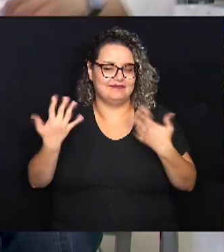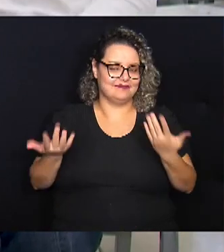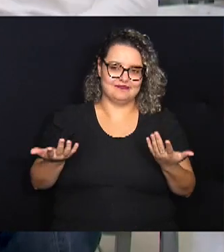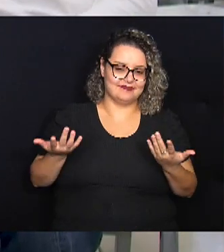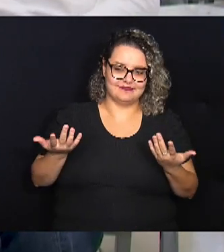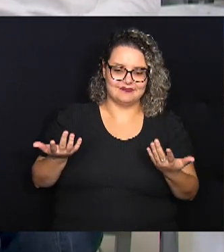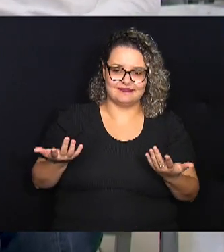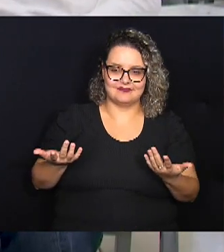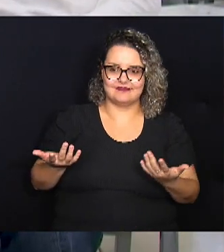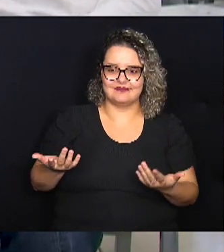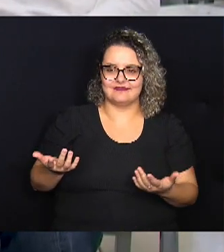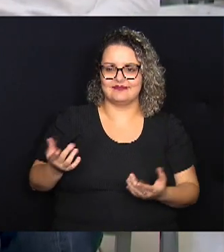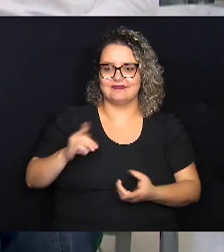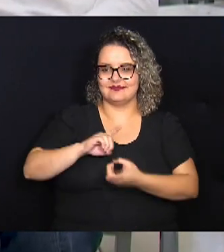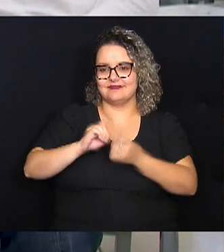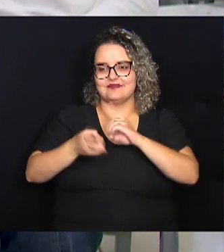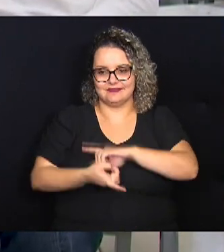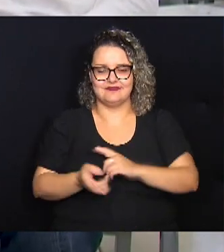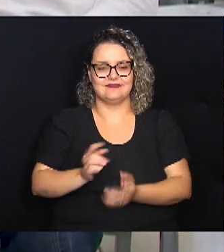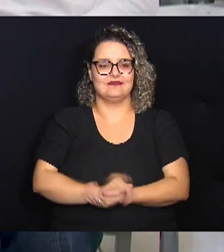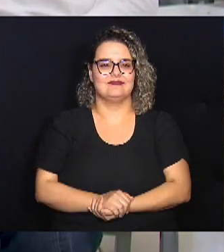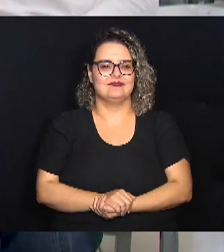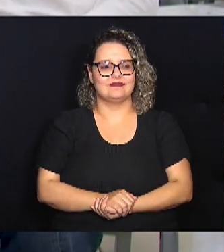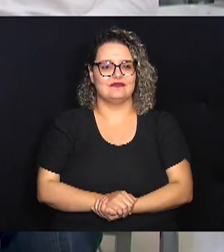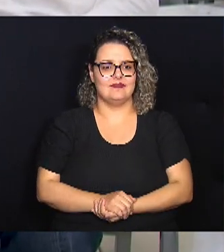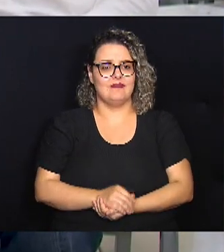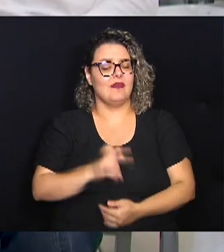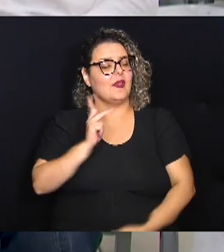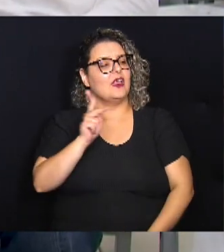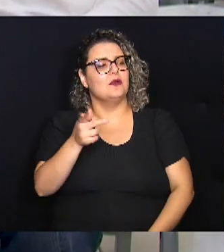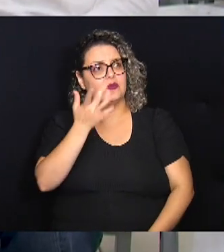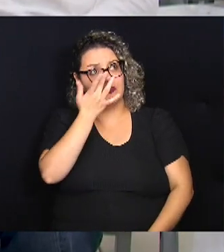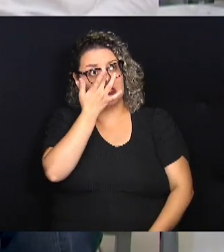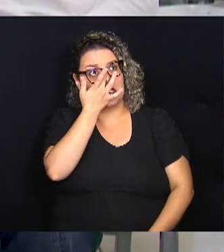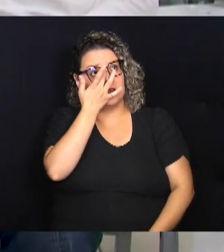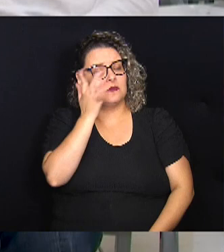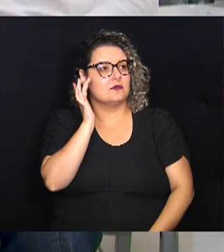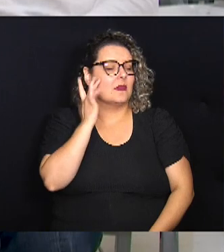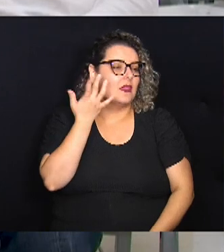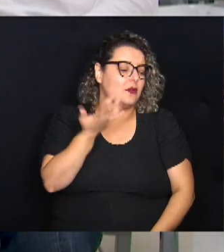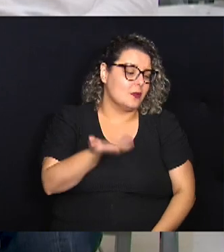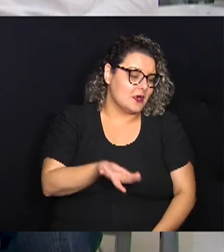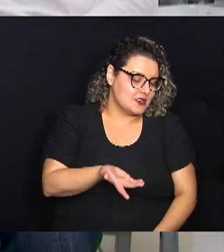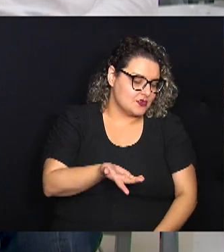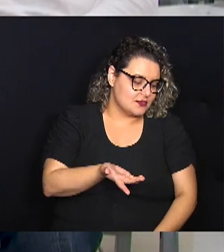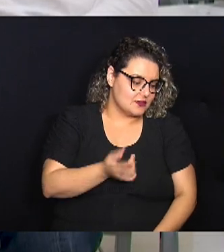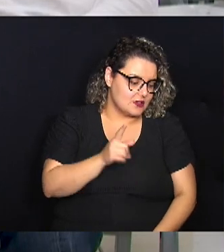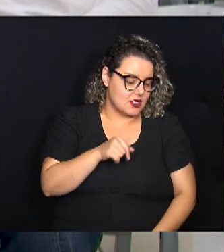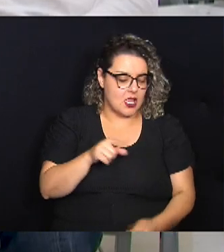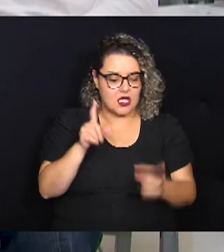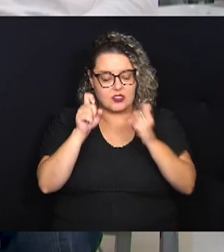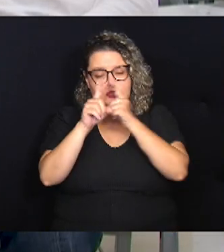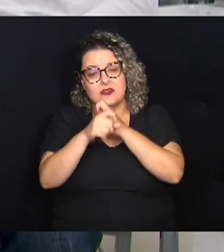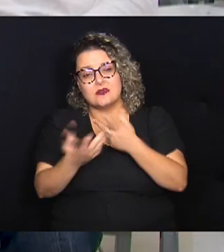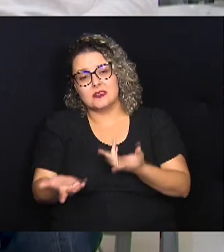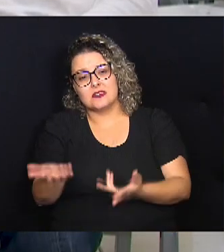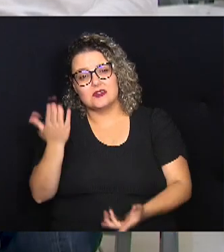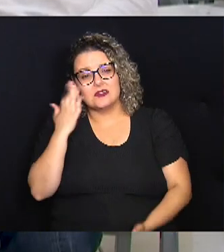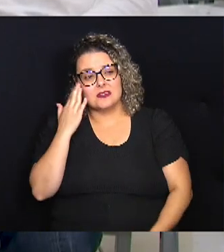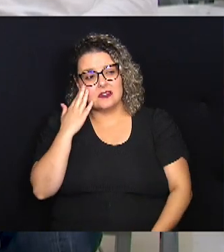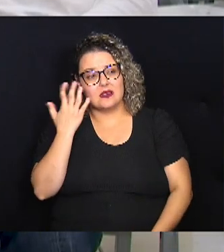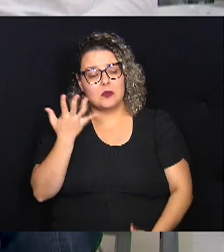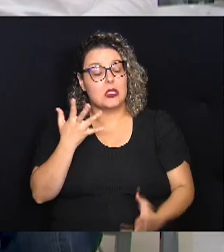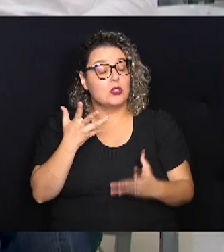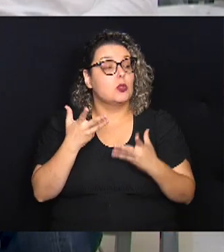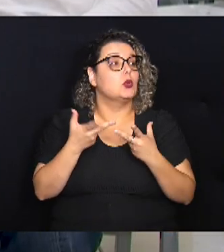né, daquele uso específico. E assim, professora, acho que é muito difícil a gente saber todos